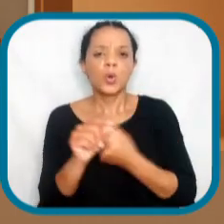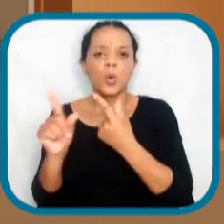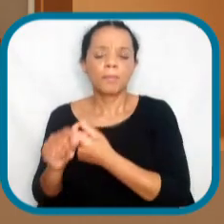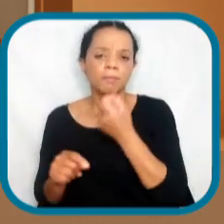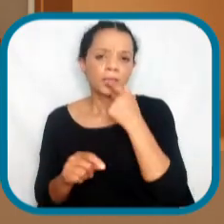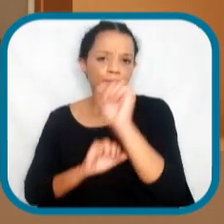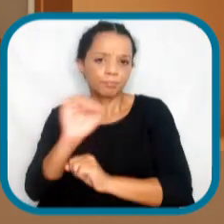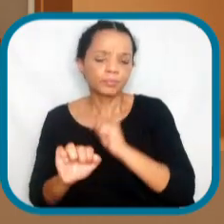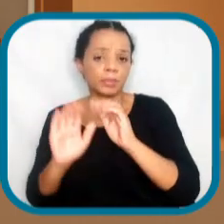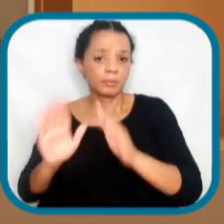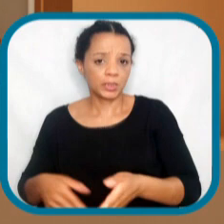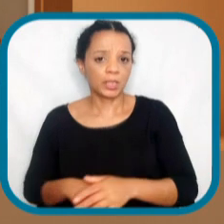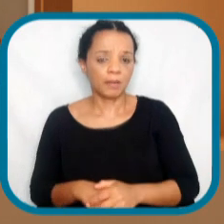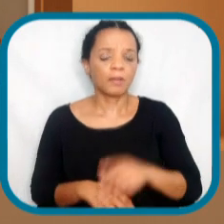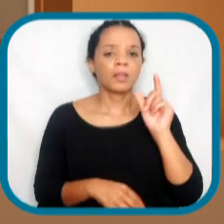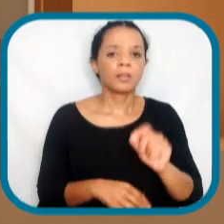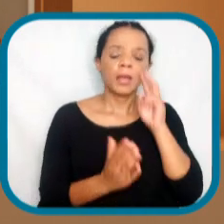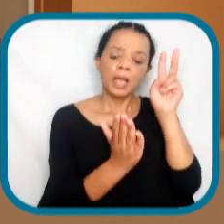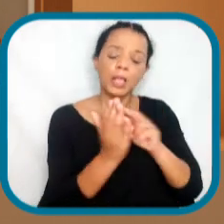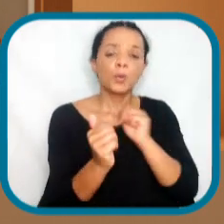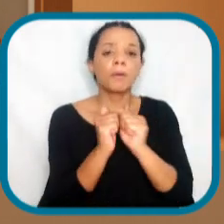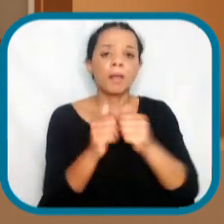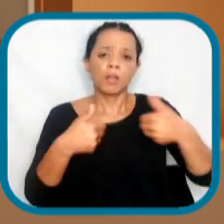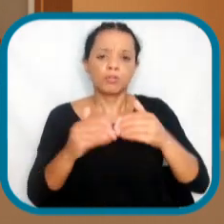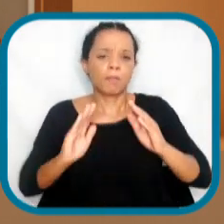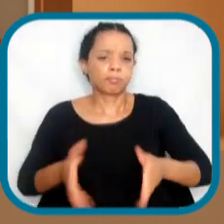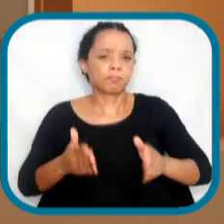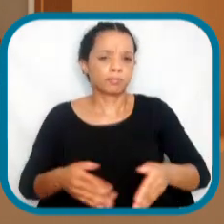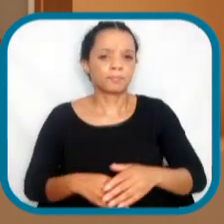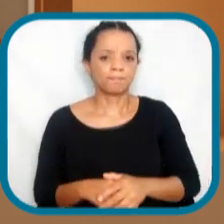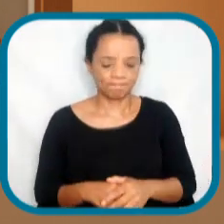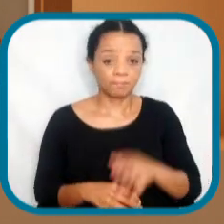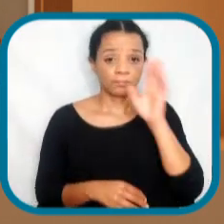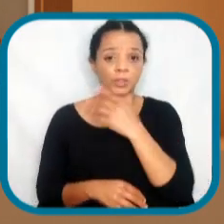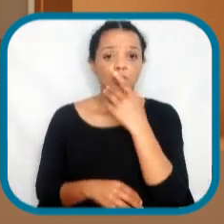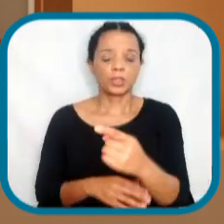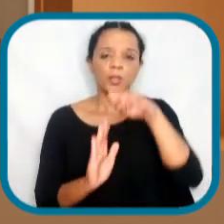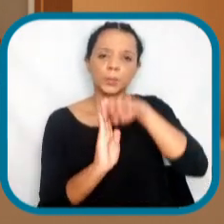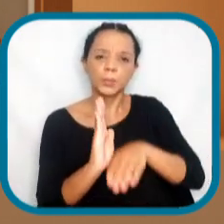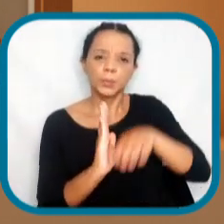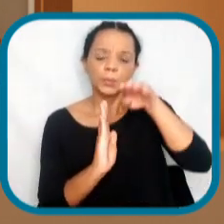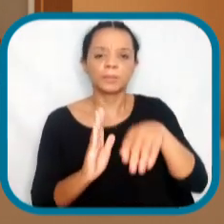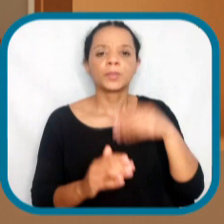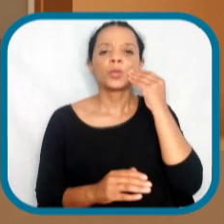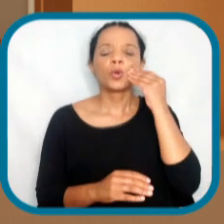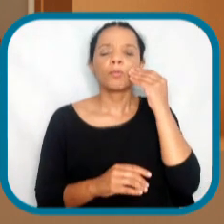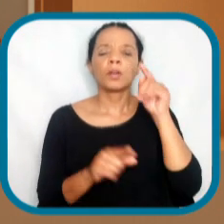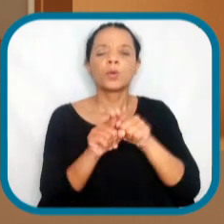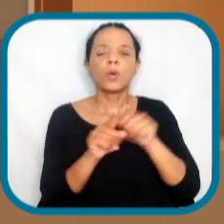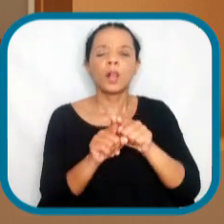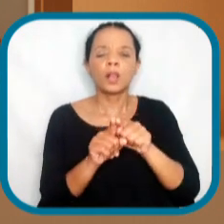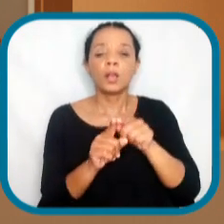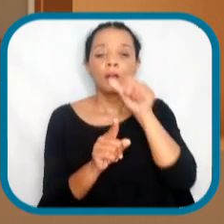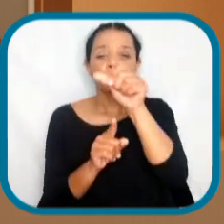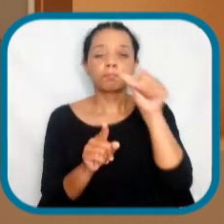conseguia comprar os medicamentos que precisava e ler a bula sem pedir ajuda. Quando andava sozinho de elevador, usava os botões